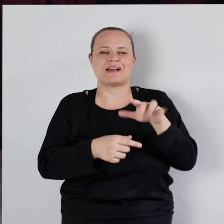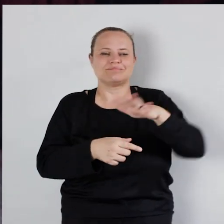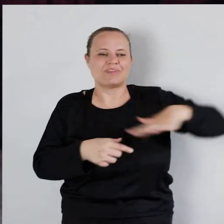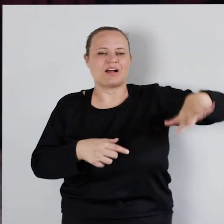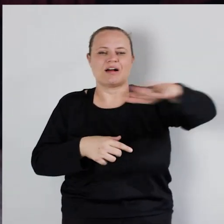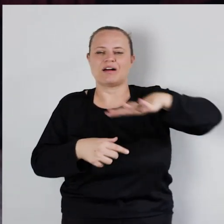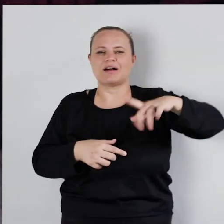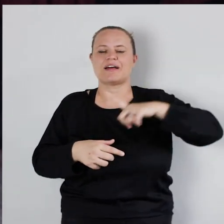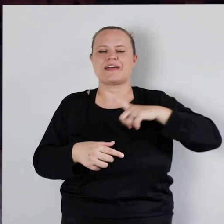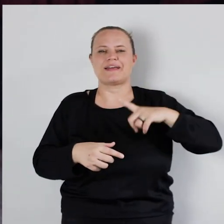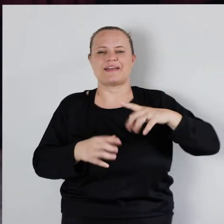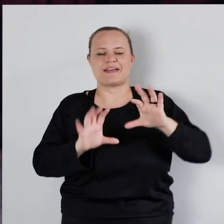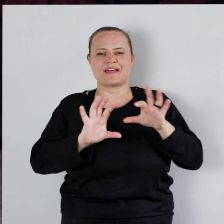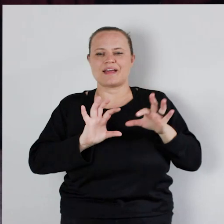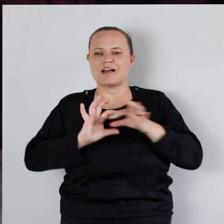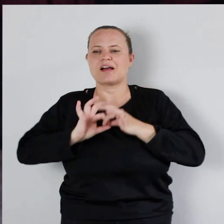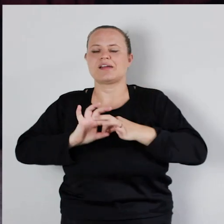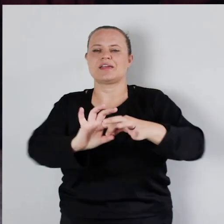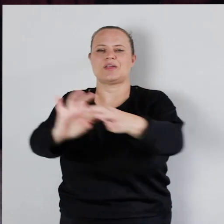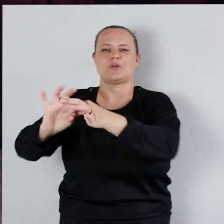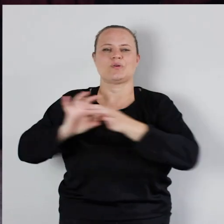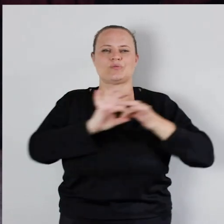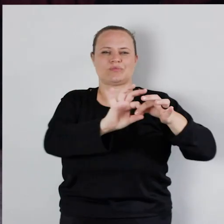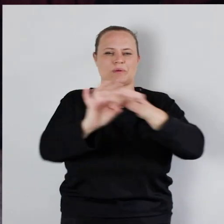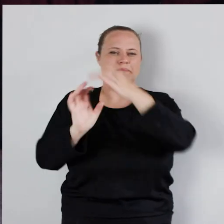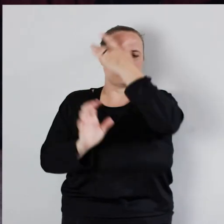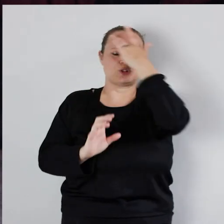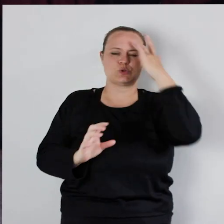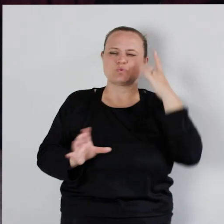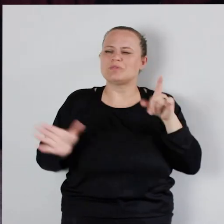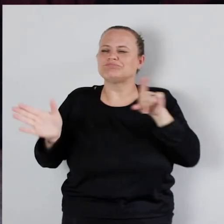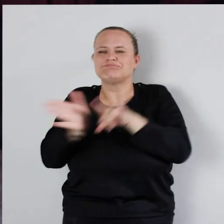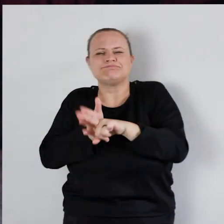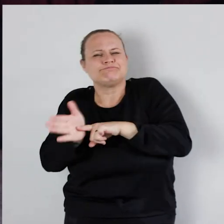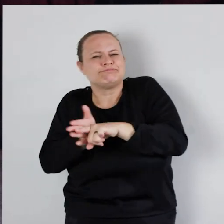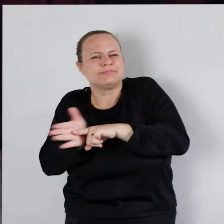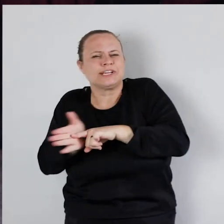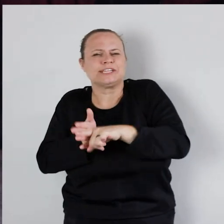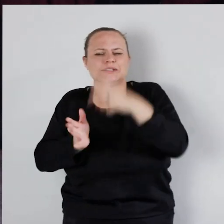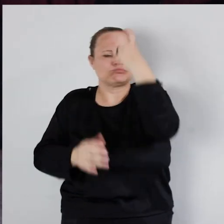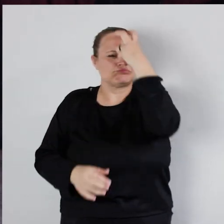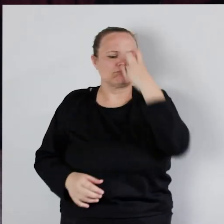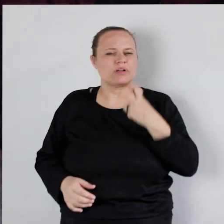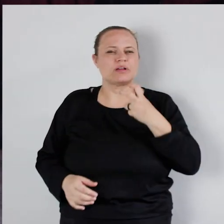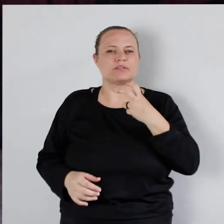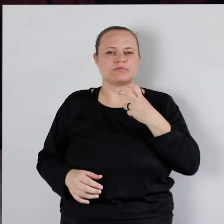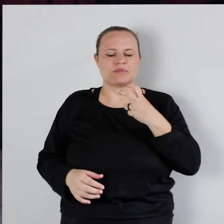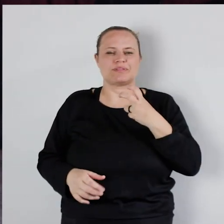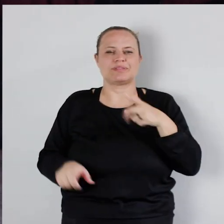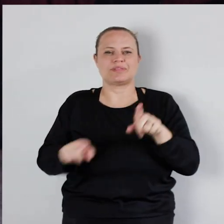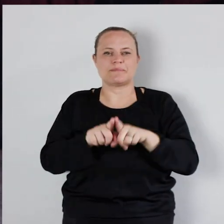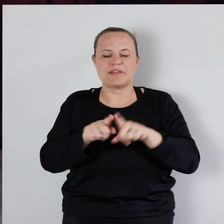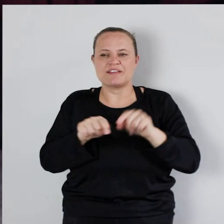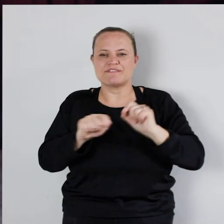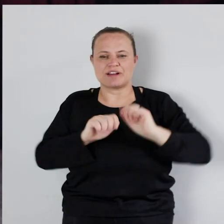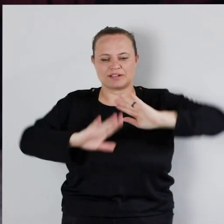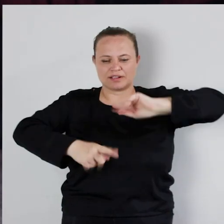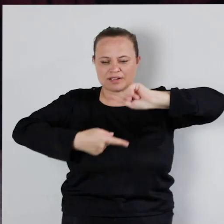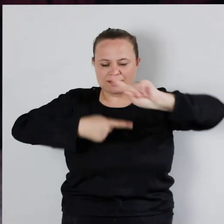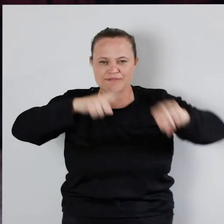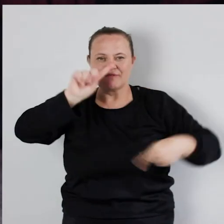Isso proporcionou uma rede muito forte, muito densa, de